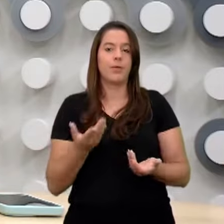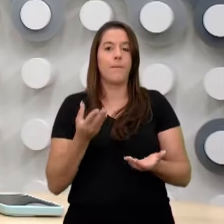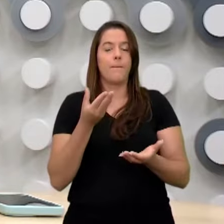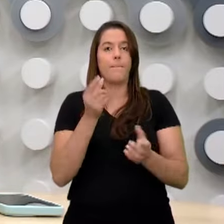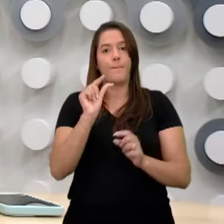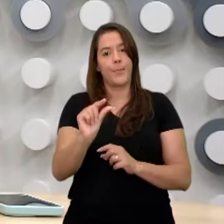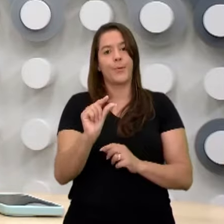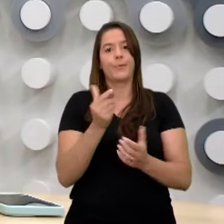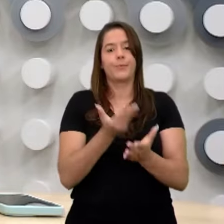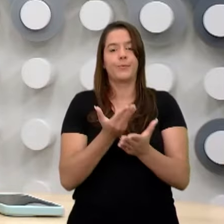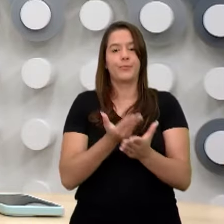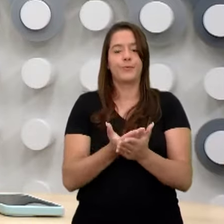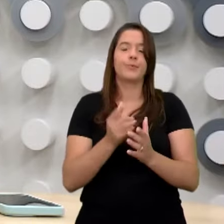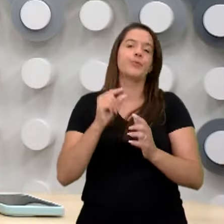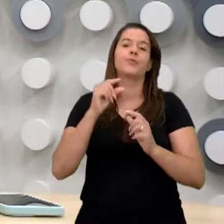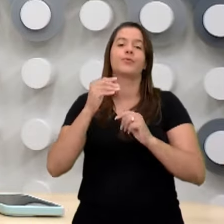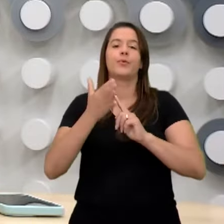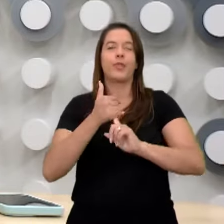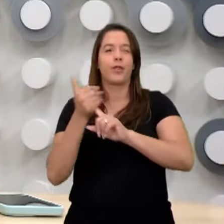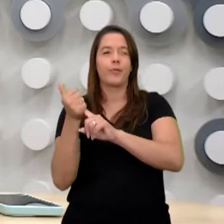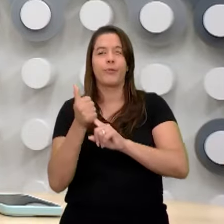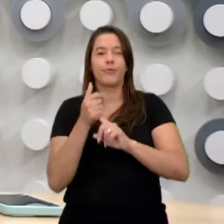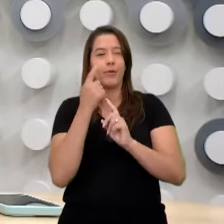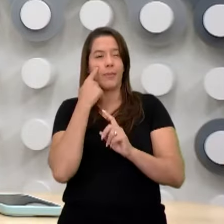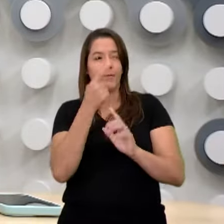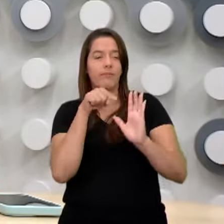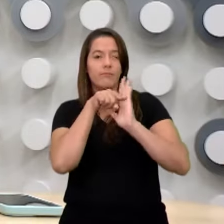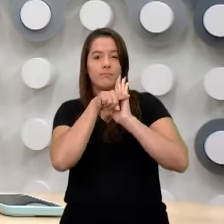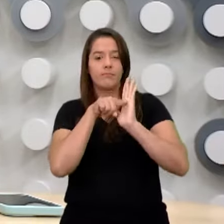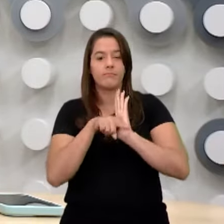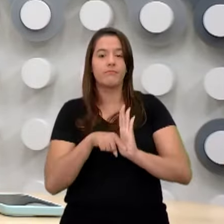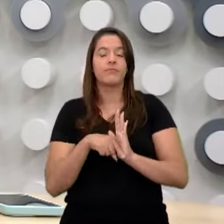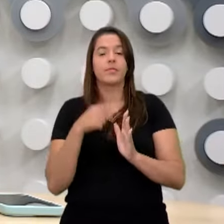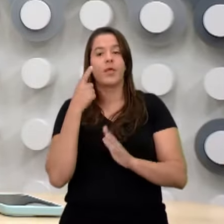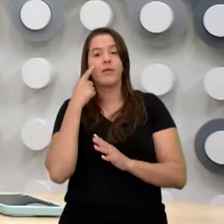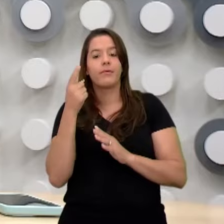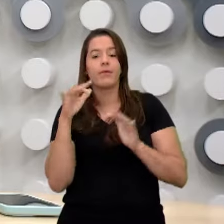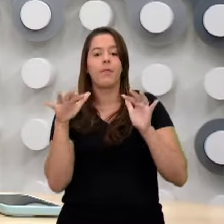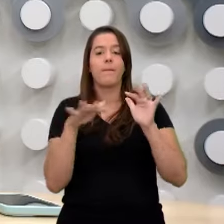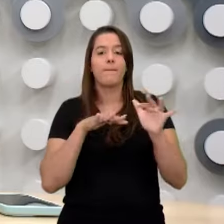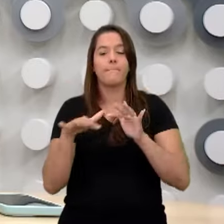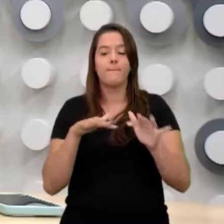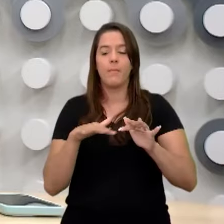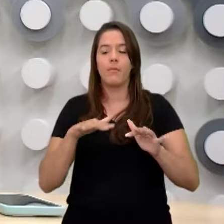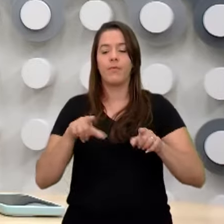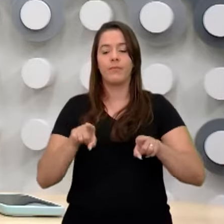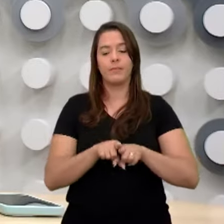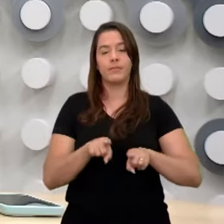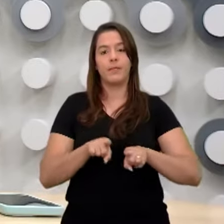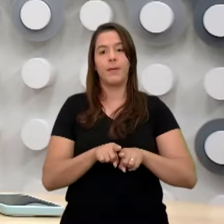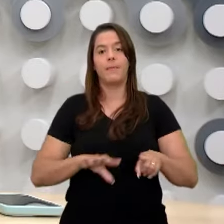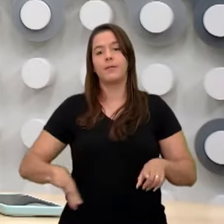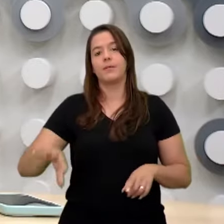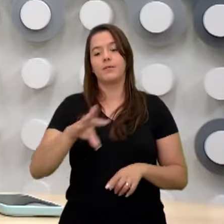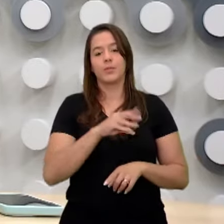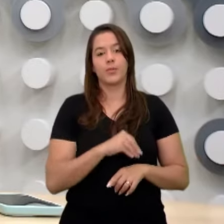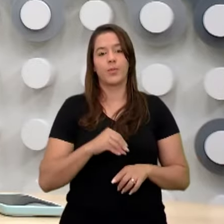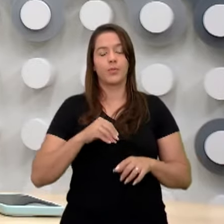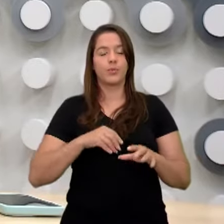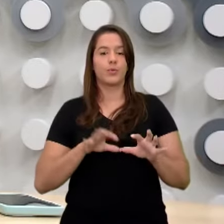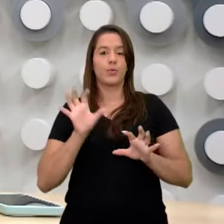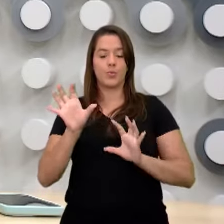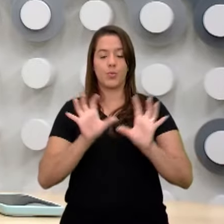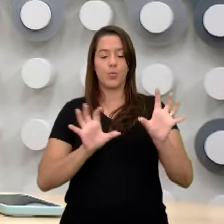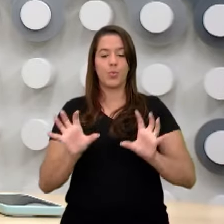o assoalho oceânico, né, se movimentando, fazendo com que movimente aí também os continentes.